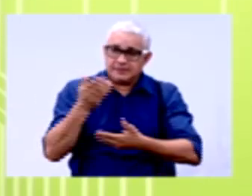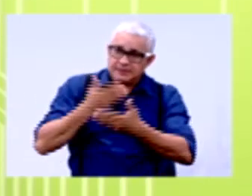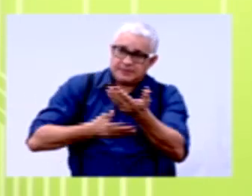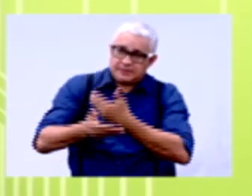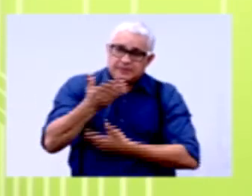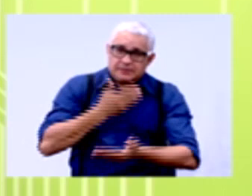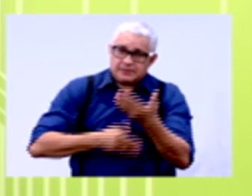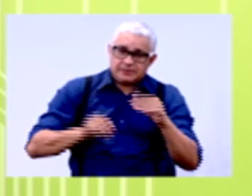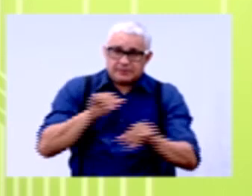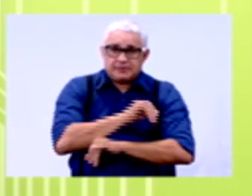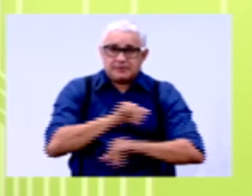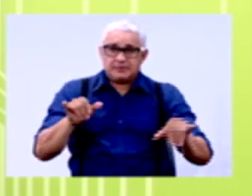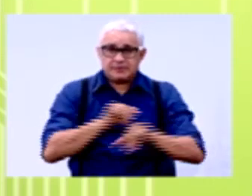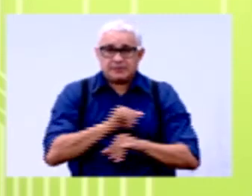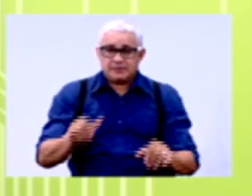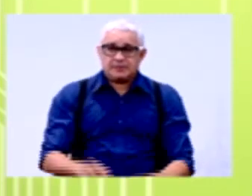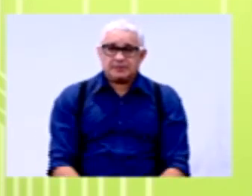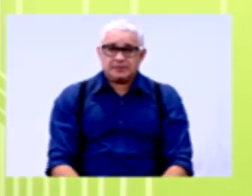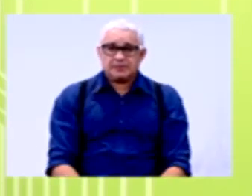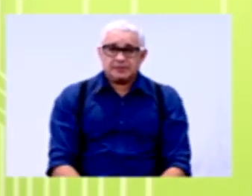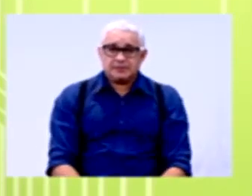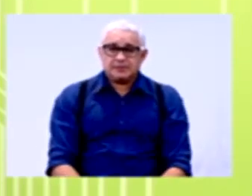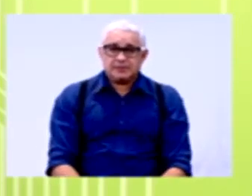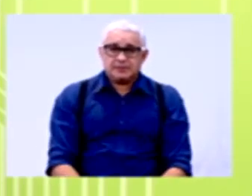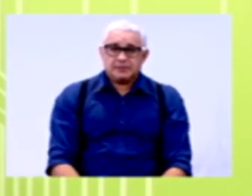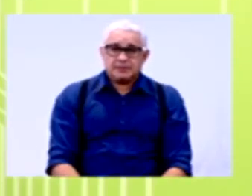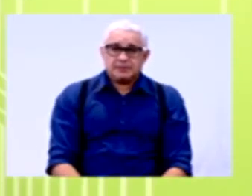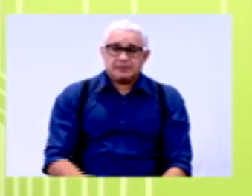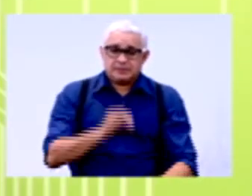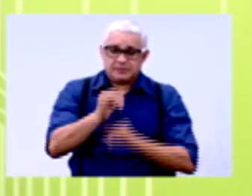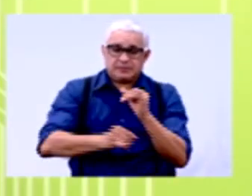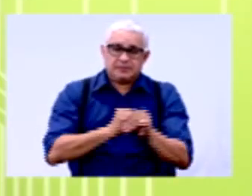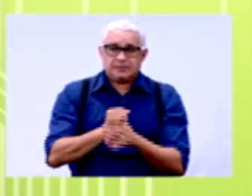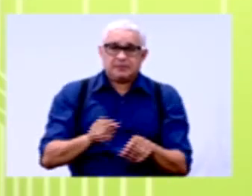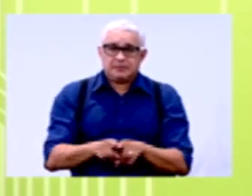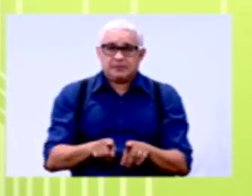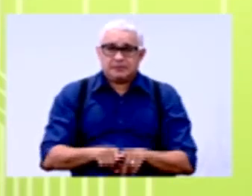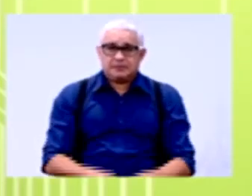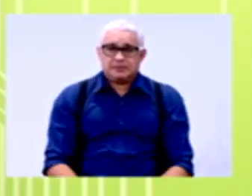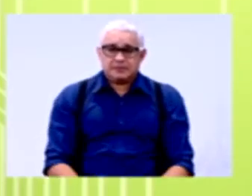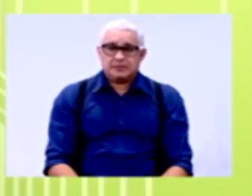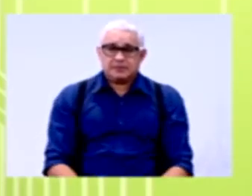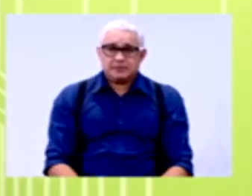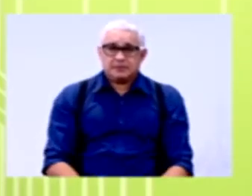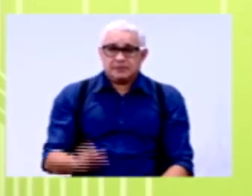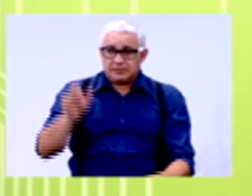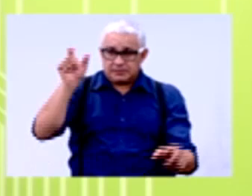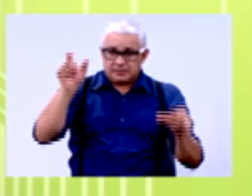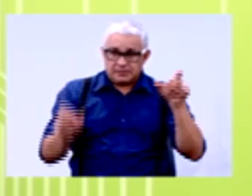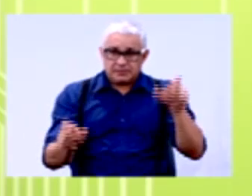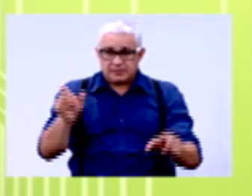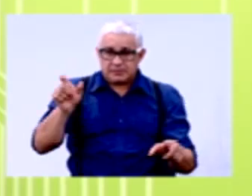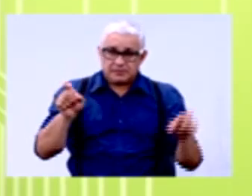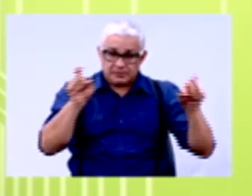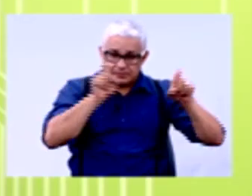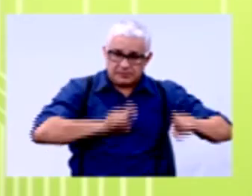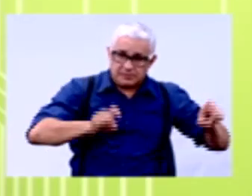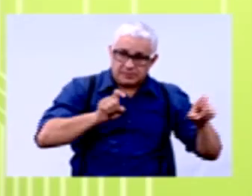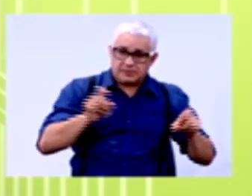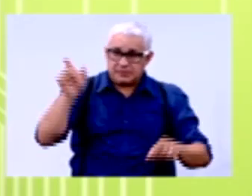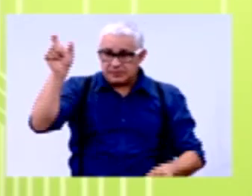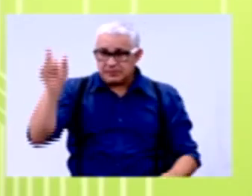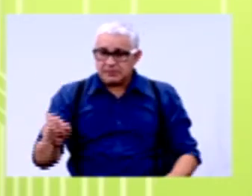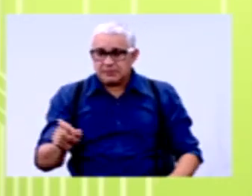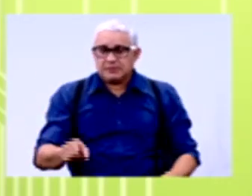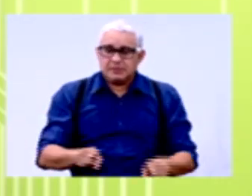essas informações entre navegador e cliente-servidor, né? O navegador e a